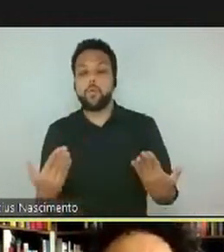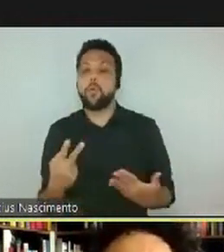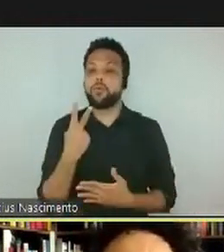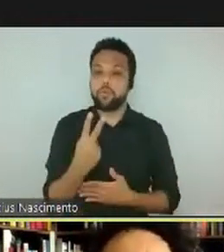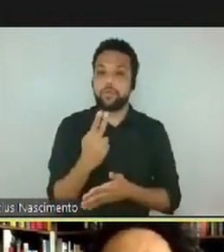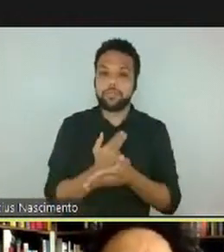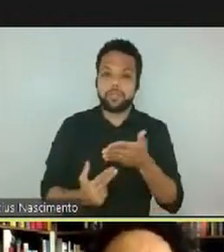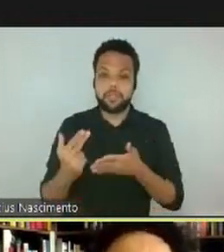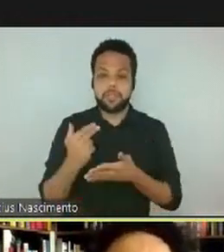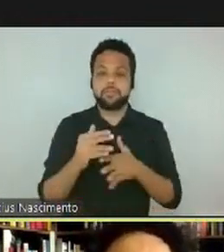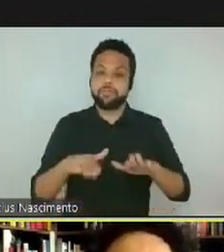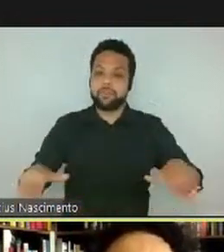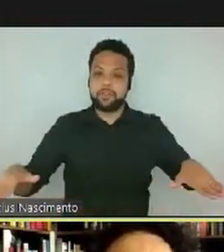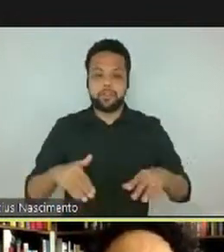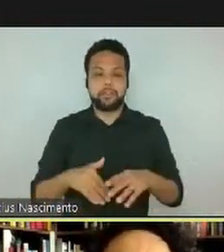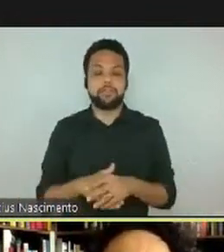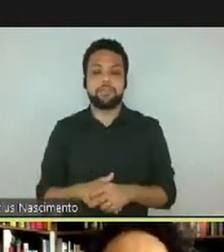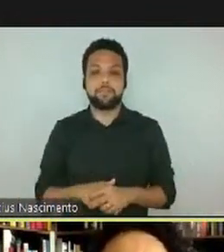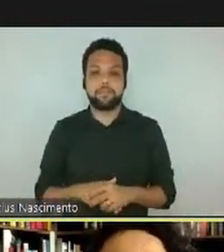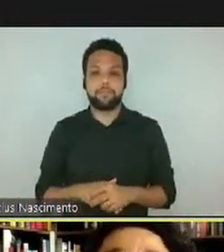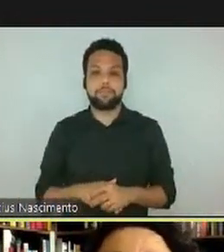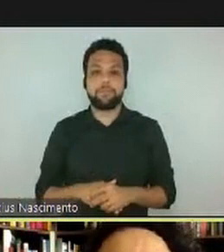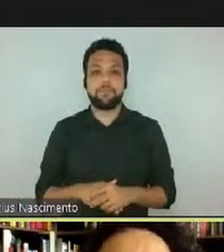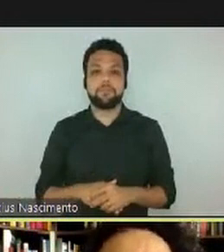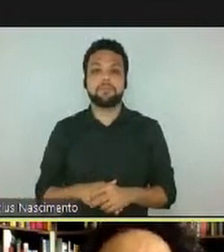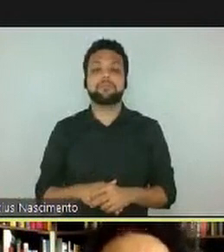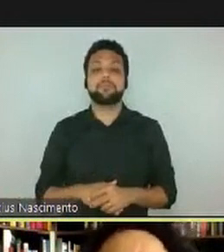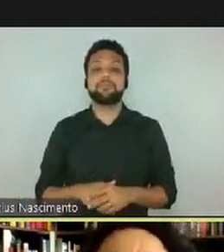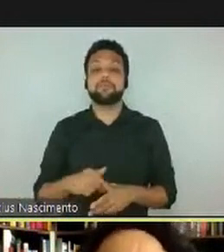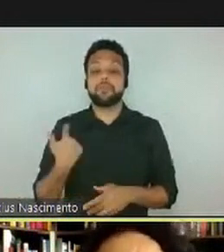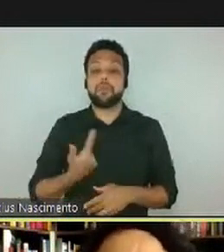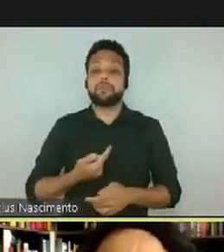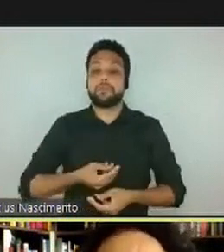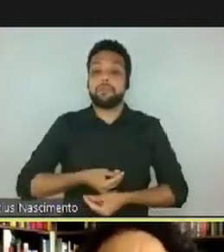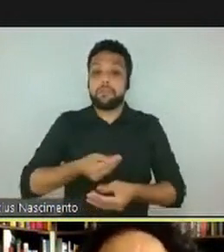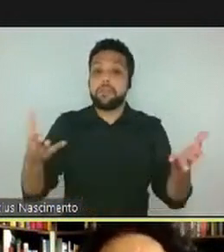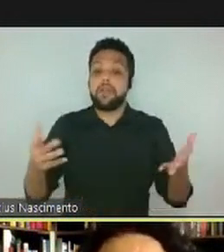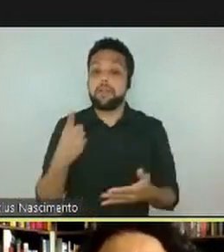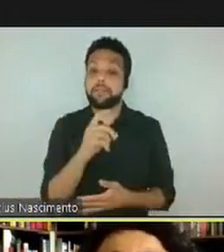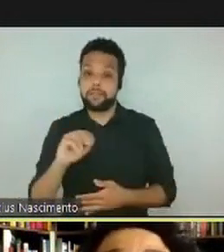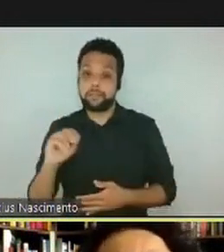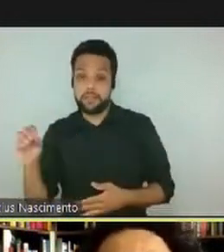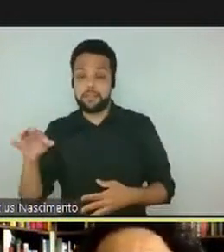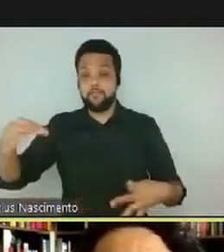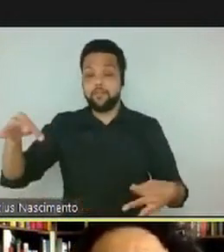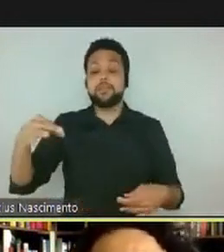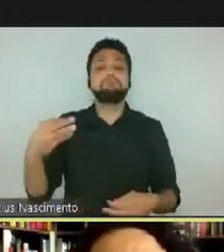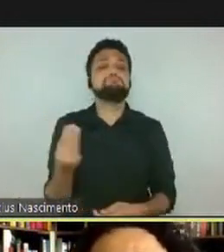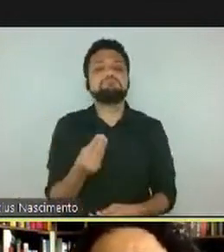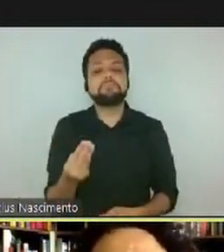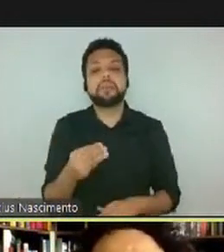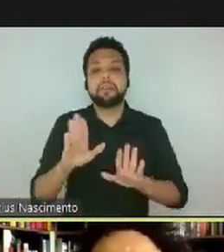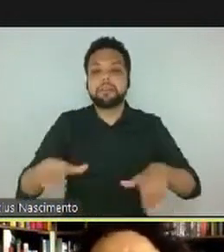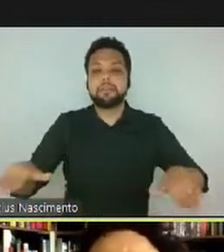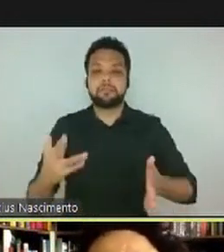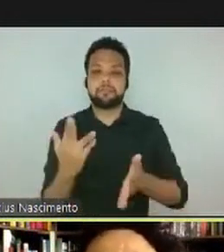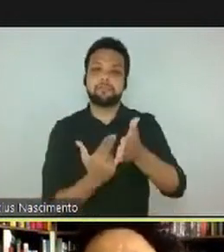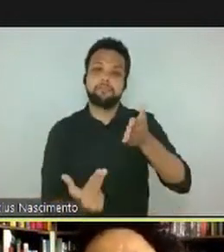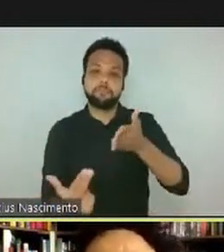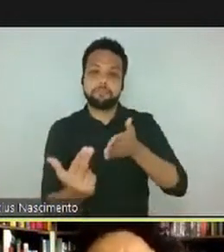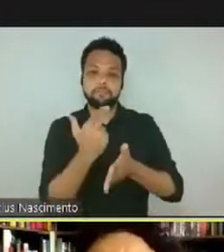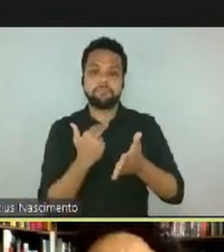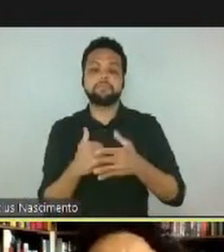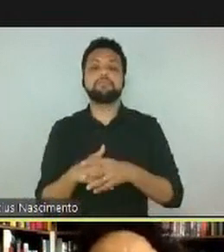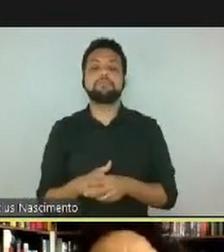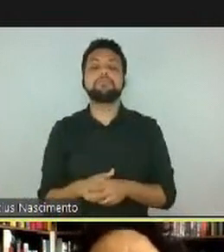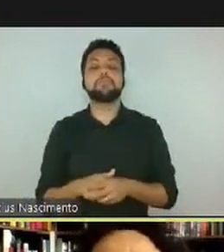criança. Então, a ideia de entregar 100 folhas é para que a criança desenhasse ali dentro da